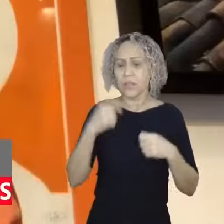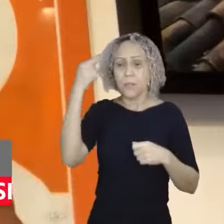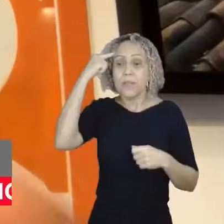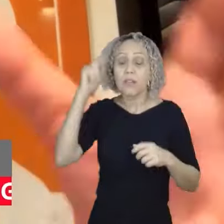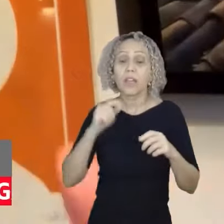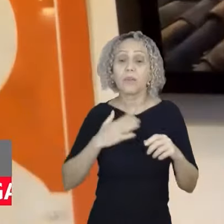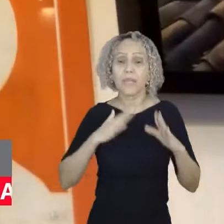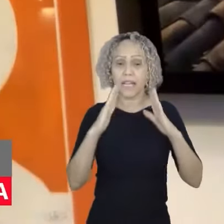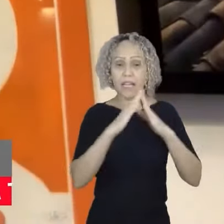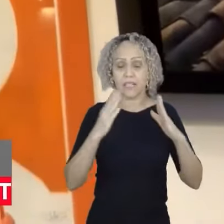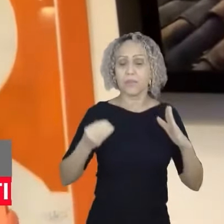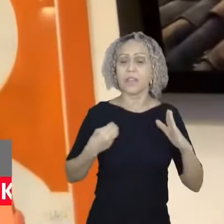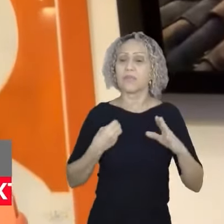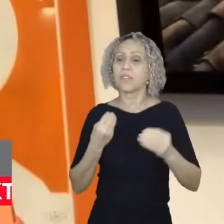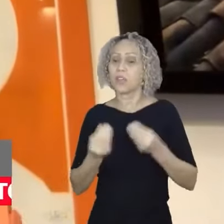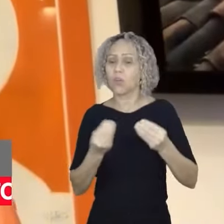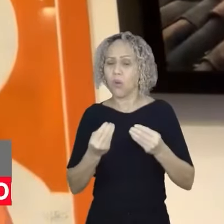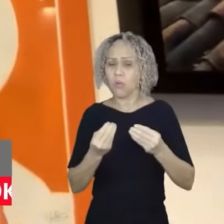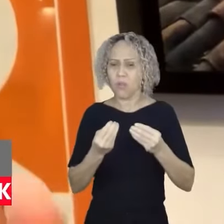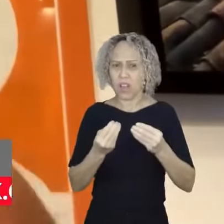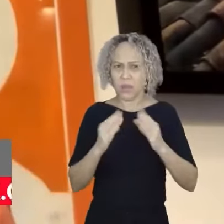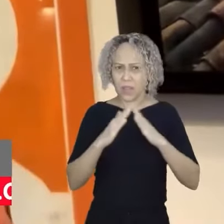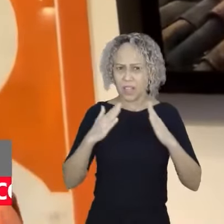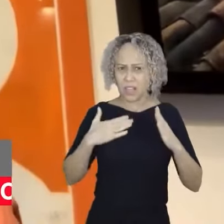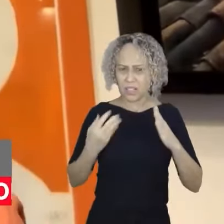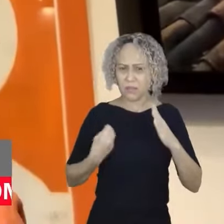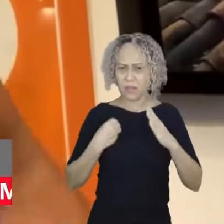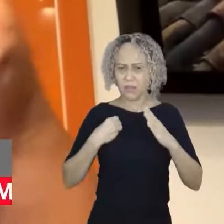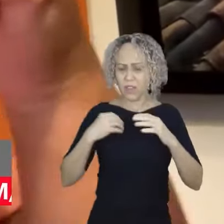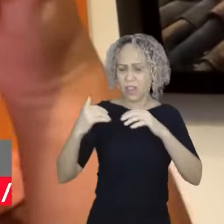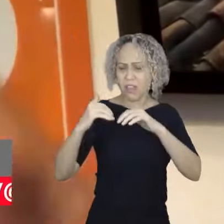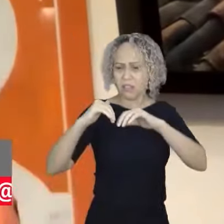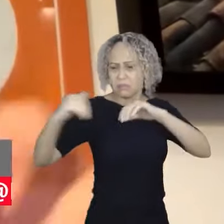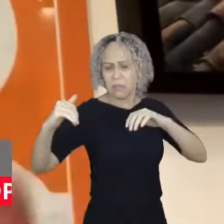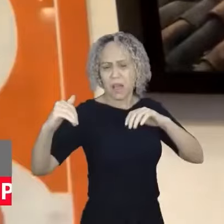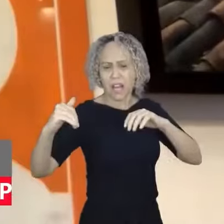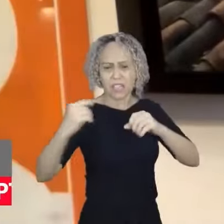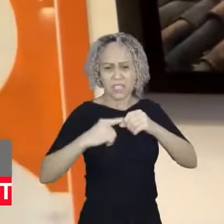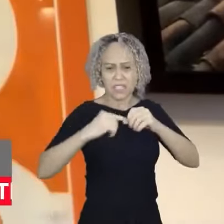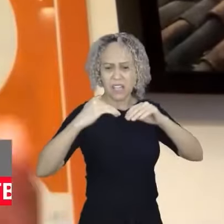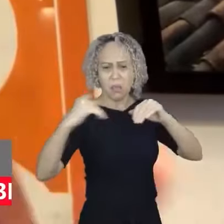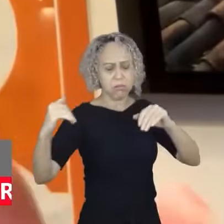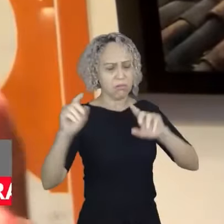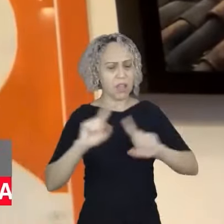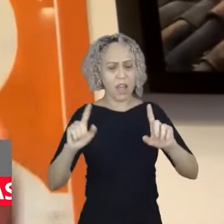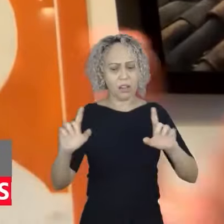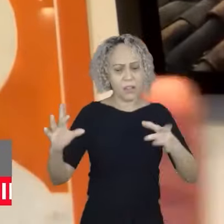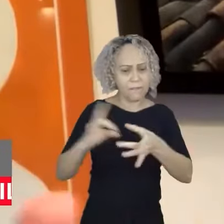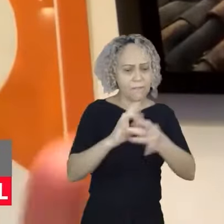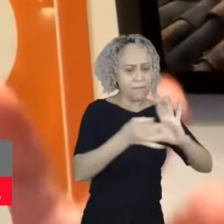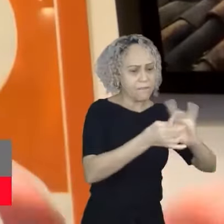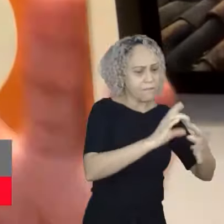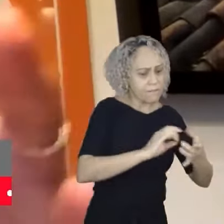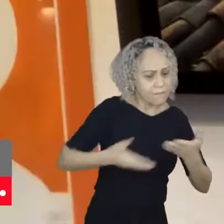Casa Minha Vida isolados do restante da cidade. E, sem dúvida alguma, todos os municípios já